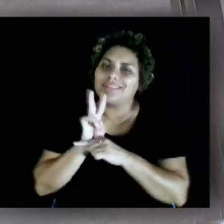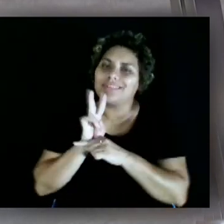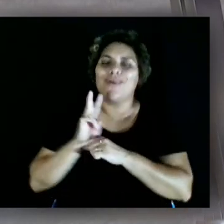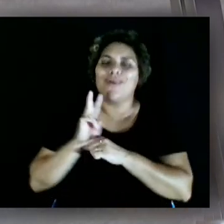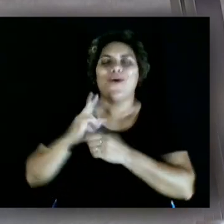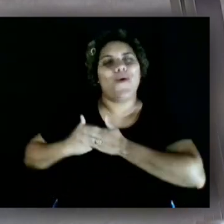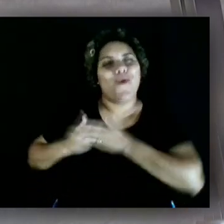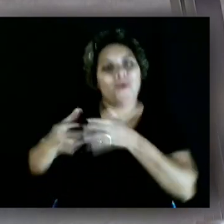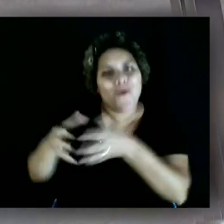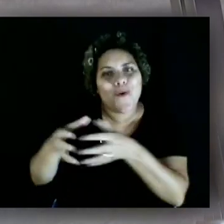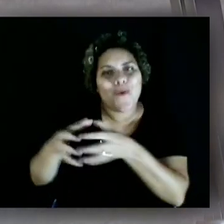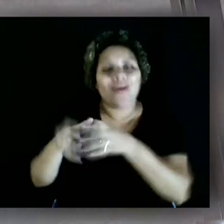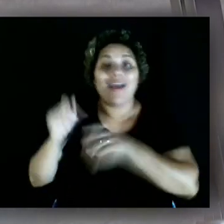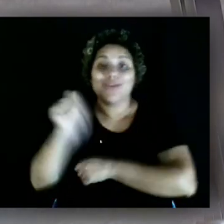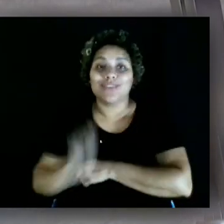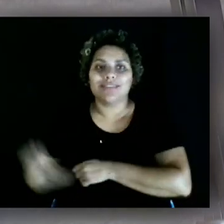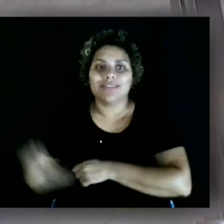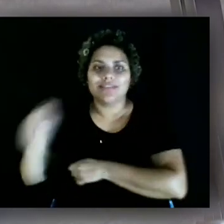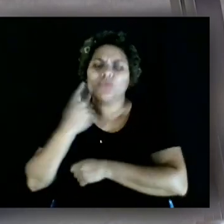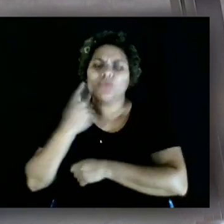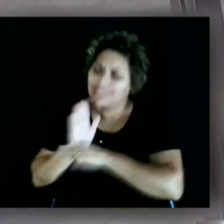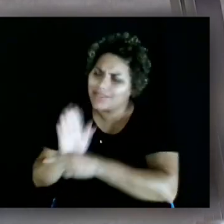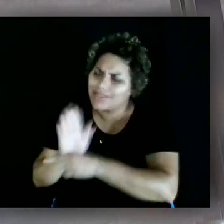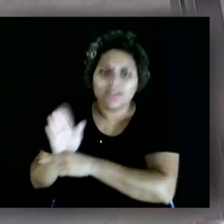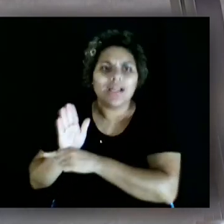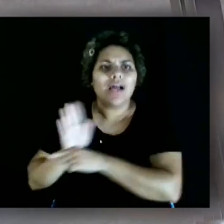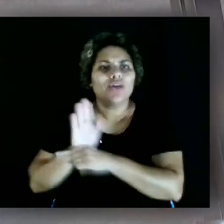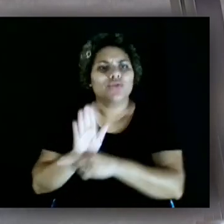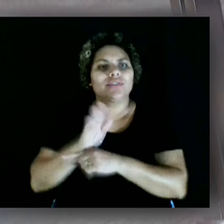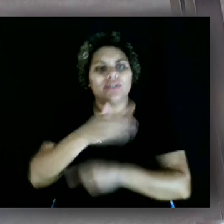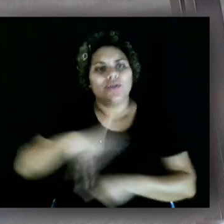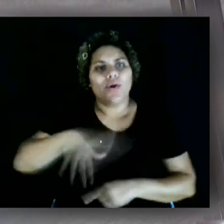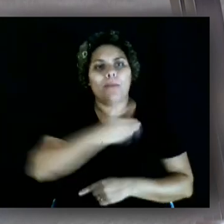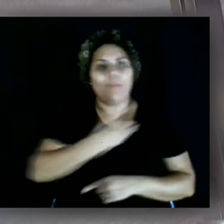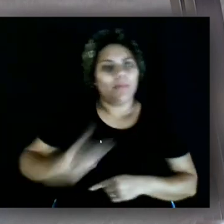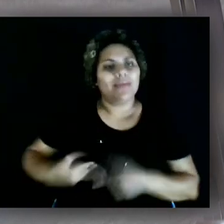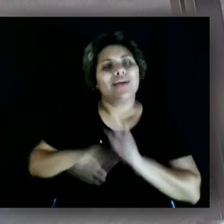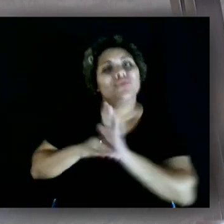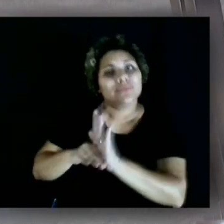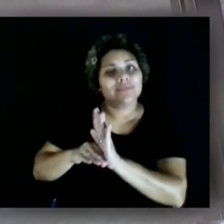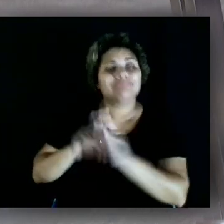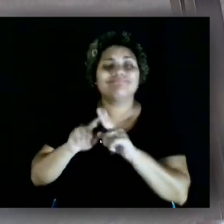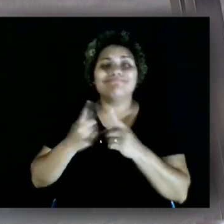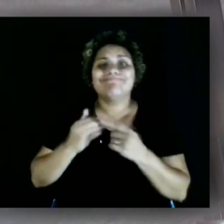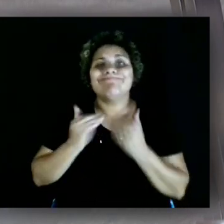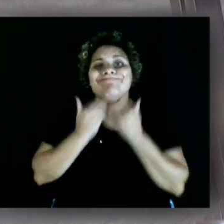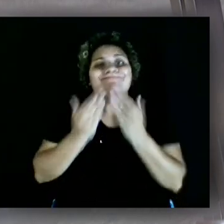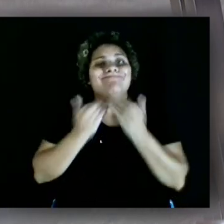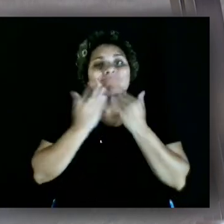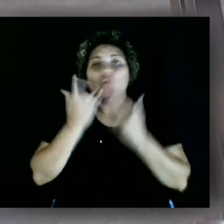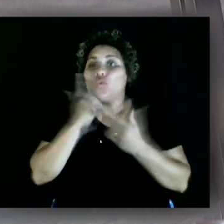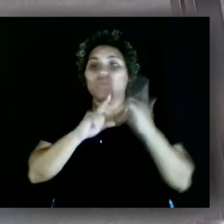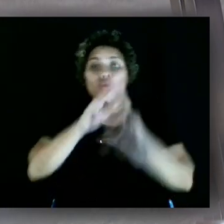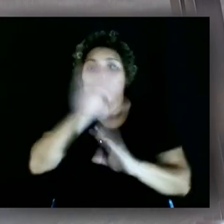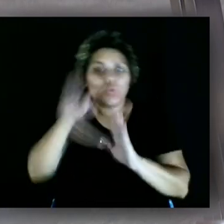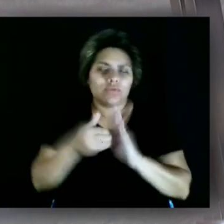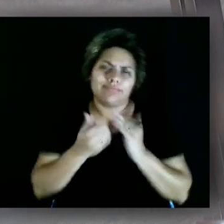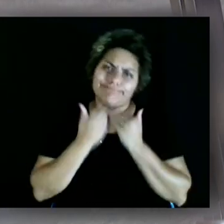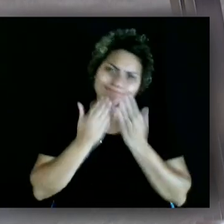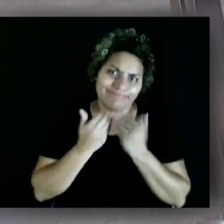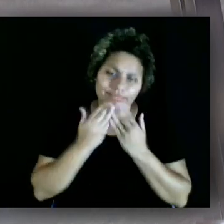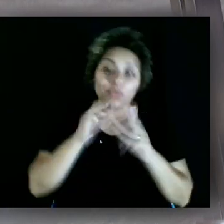esse pessoal que ajuda. O poder público faz a sua parte, mas não consegue atingir tudo. Então, esse pessoal que ajuda,